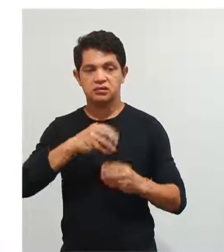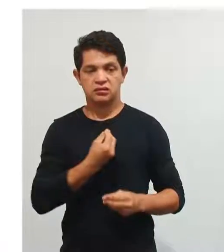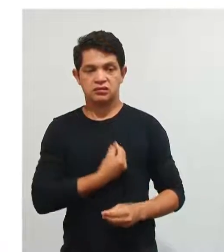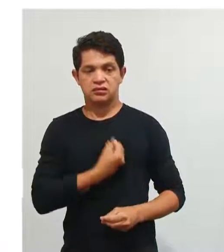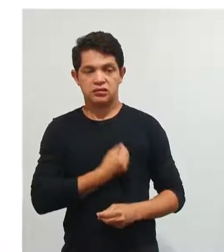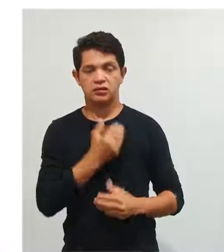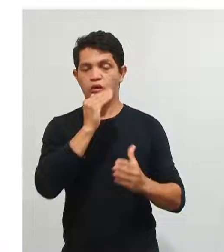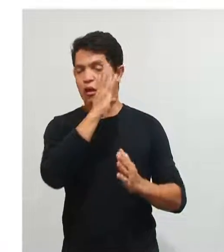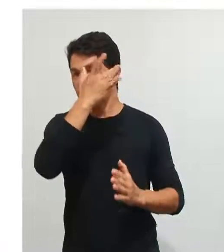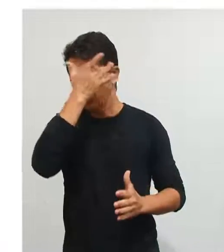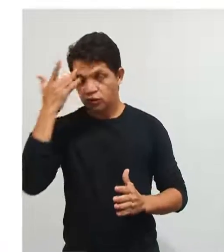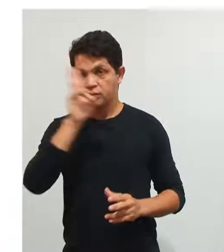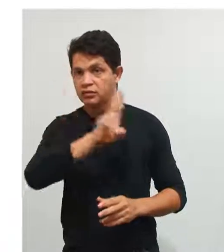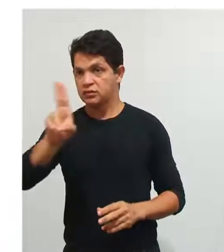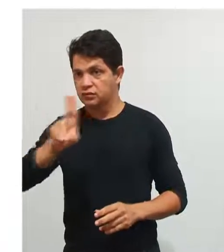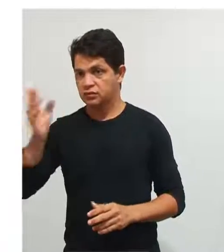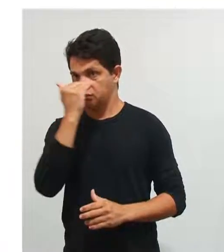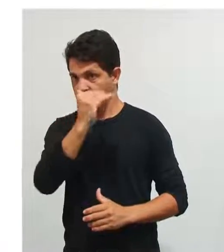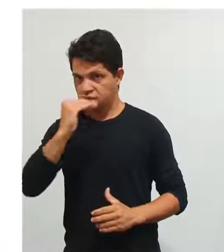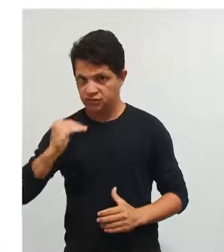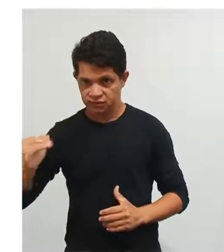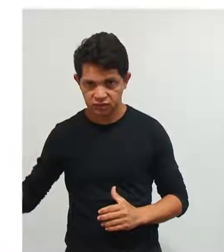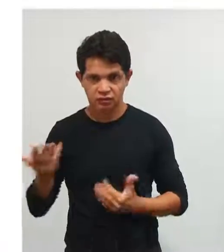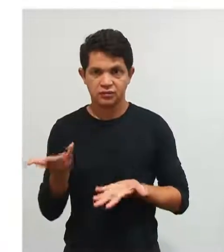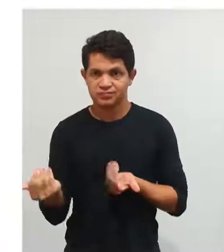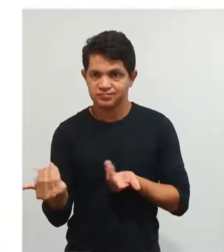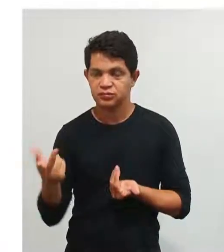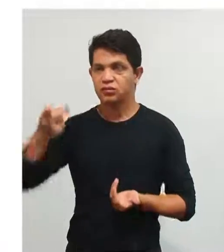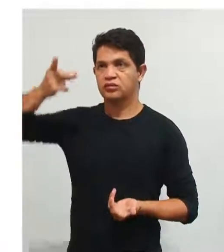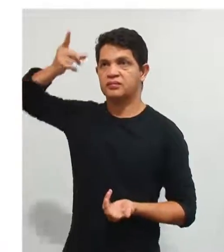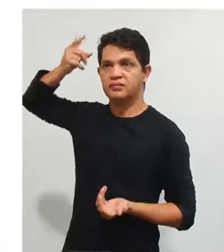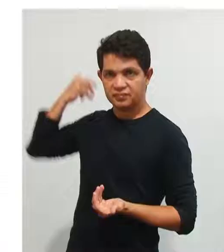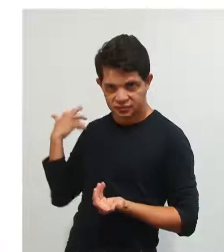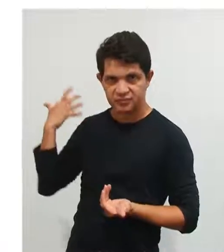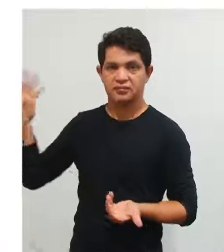e outros nomes dessa época da Jovem Guarda.